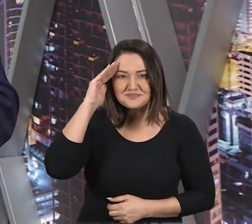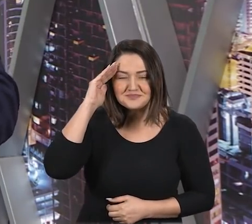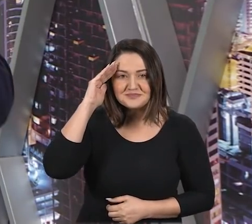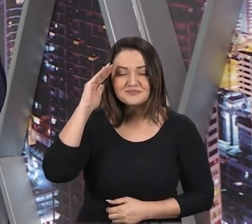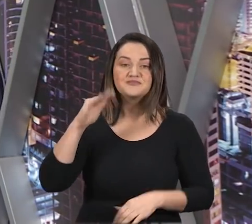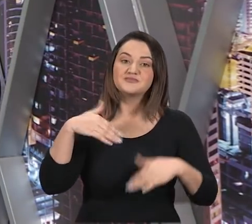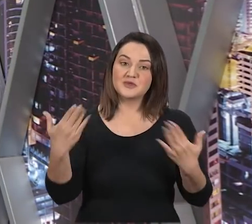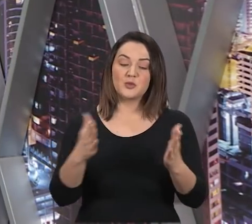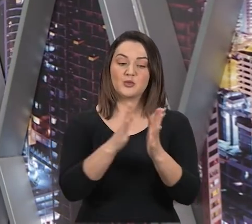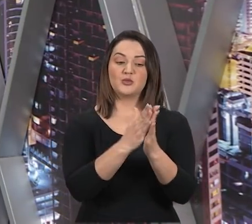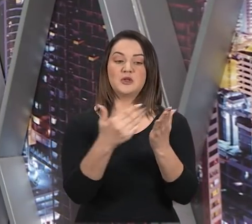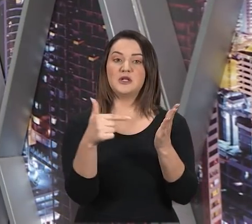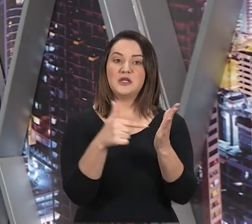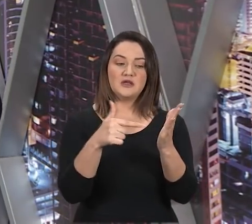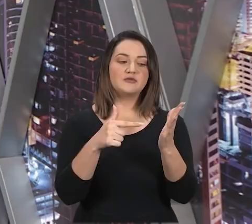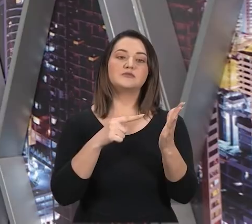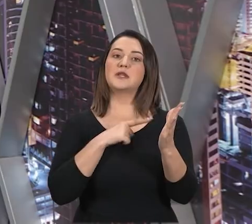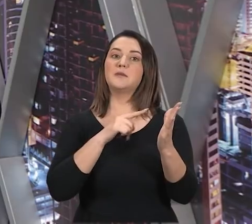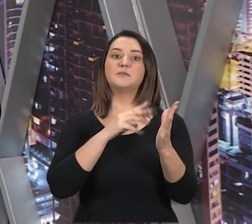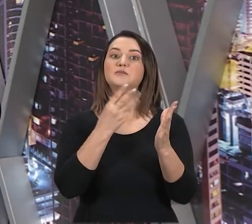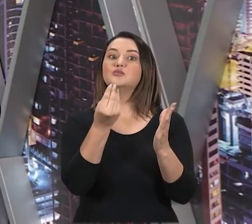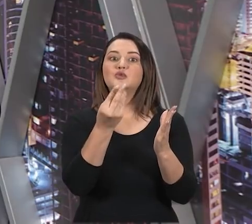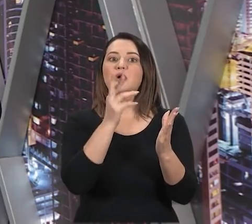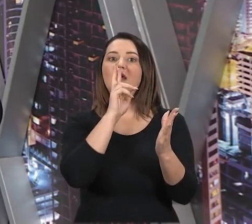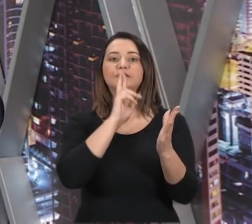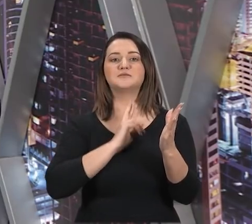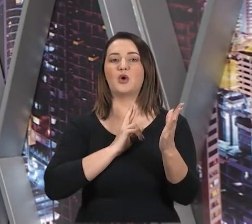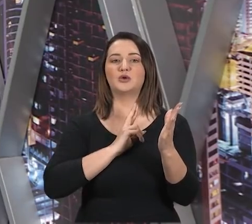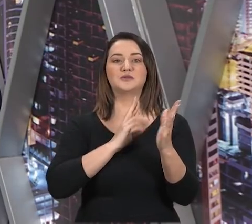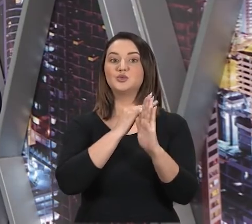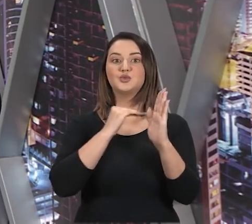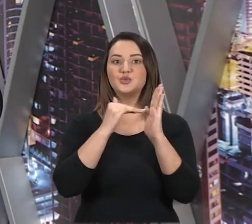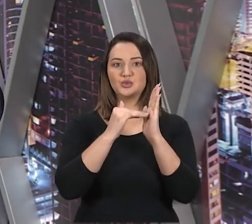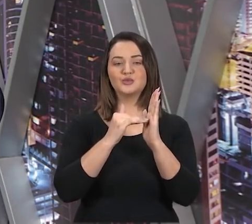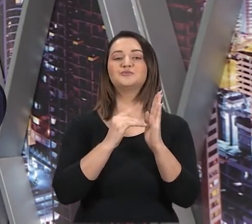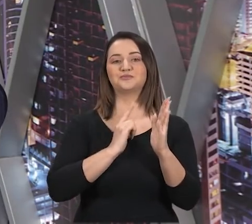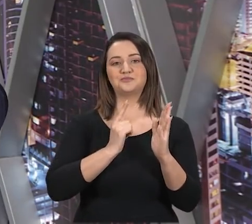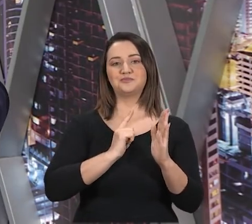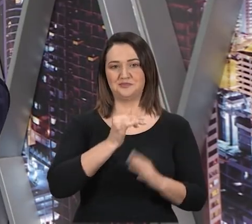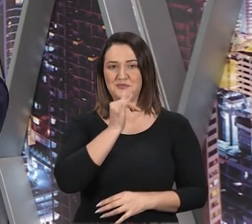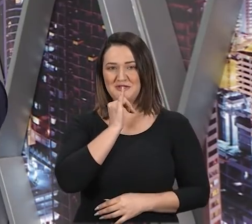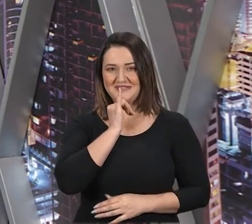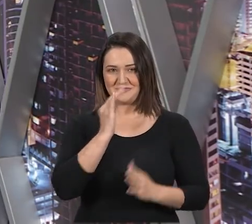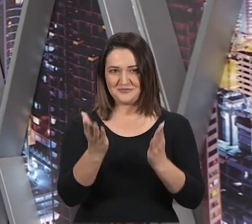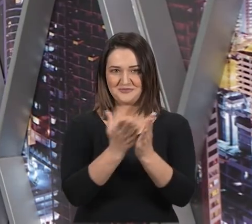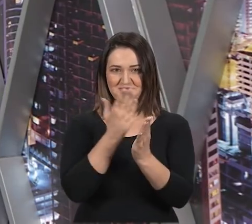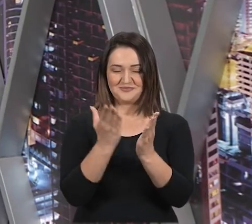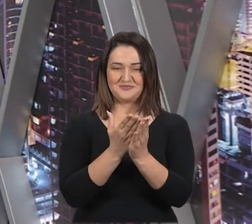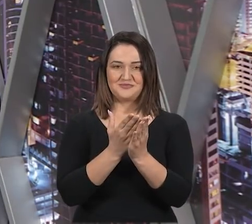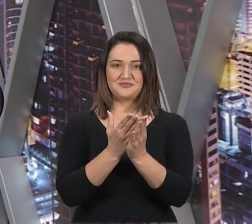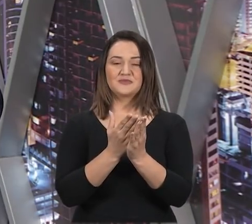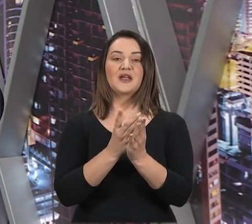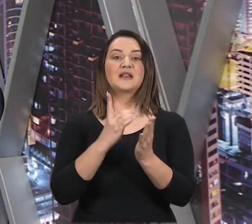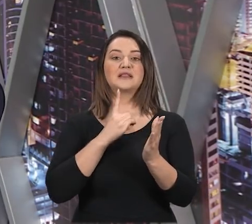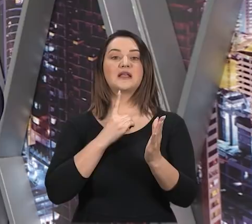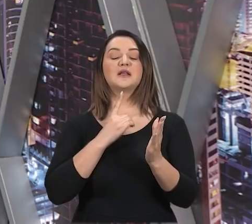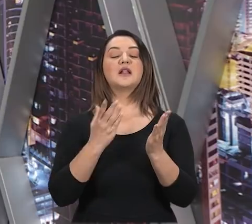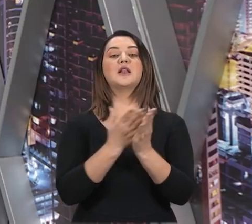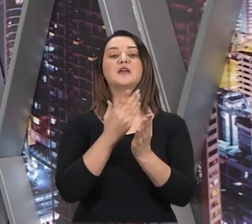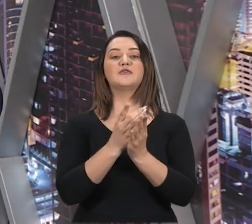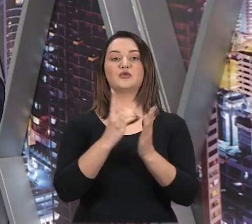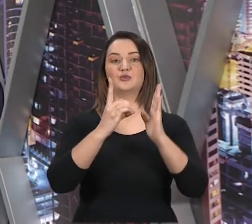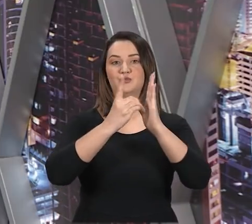claro? Agora veja, esse livro revela tudo. Tem uma coisa que eu queria mostrar para você. Abra sua Bíblia comigo no livro